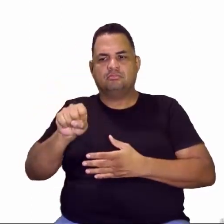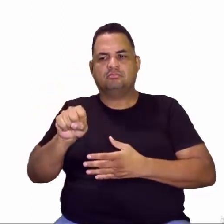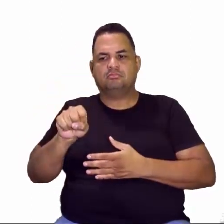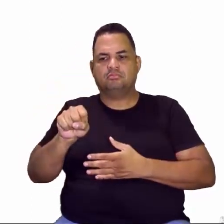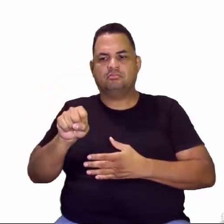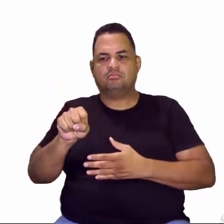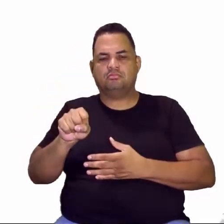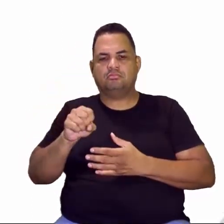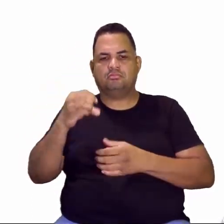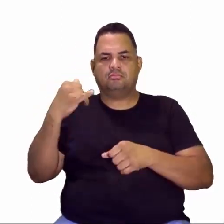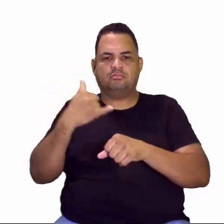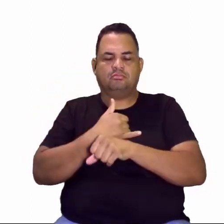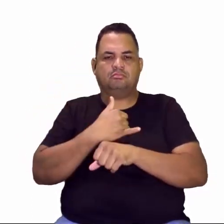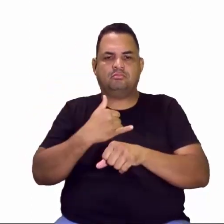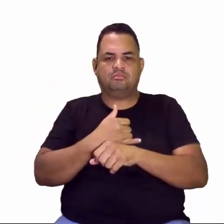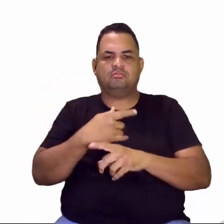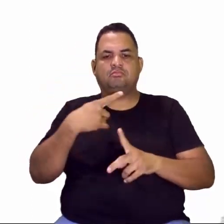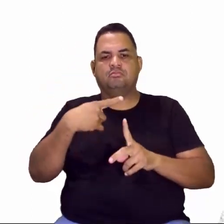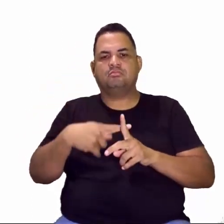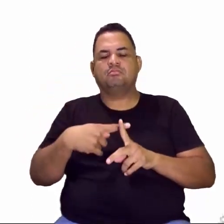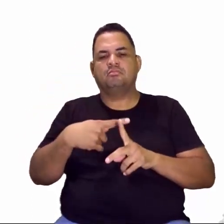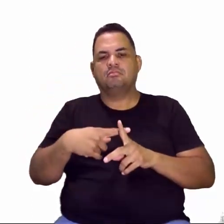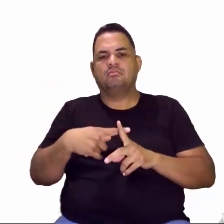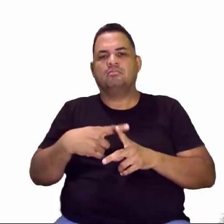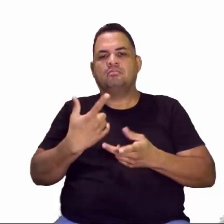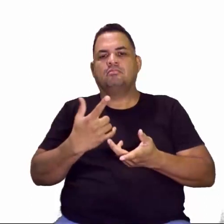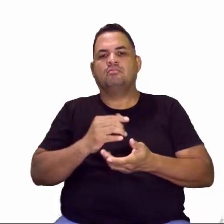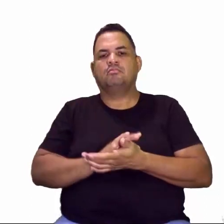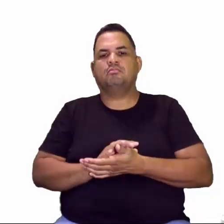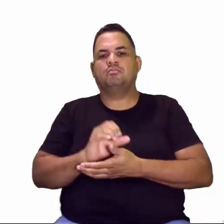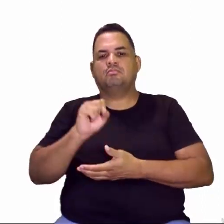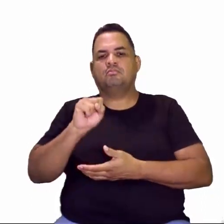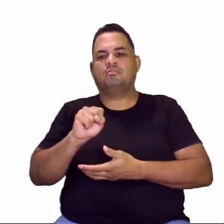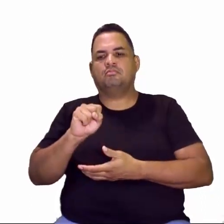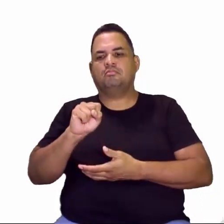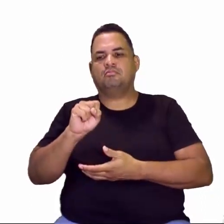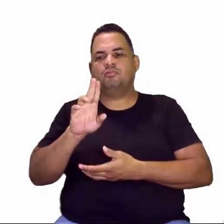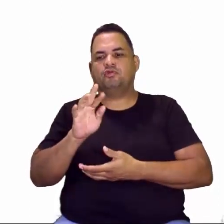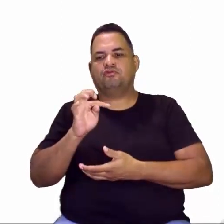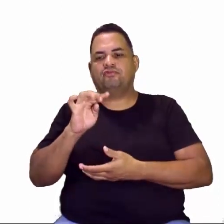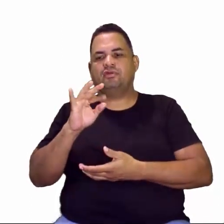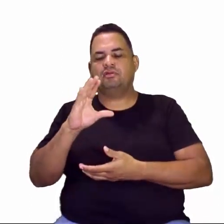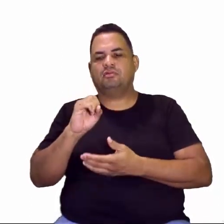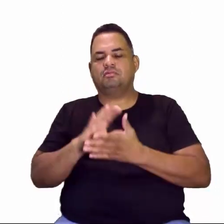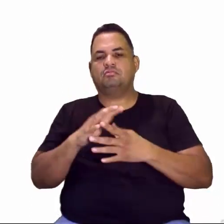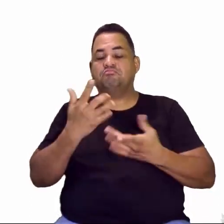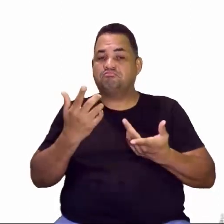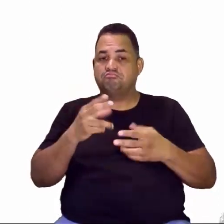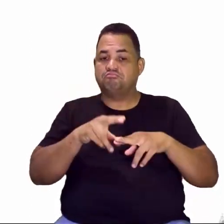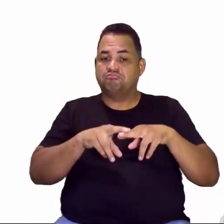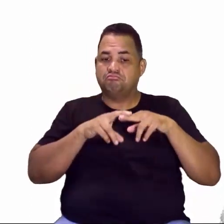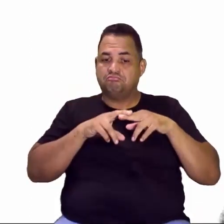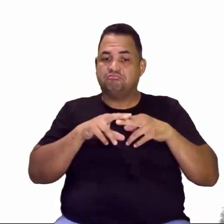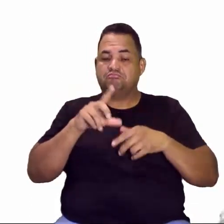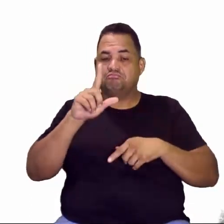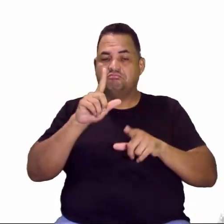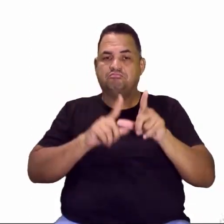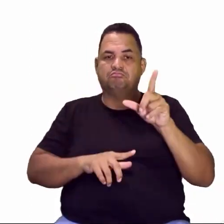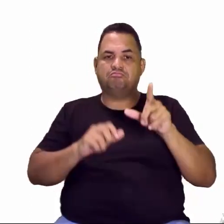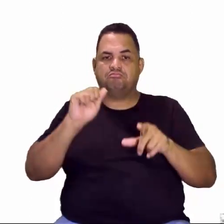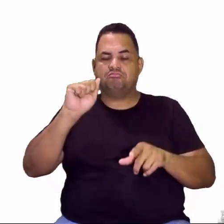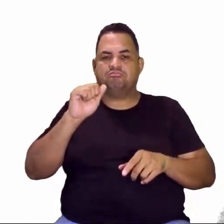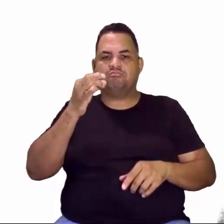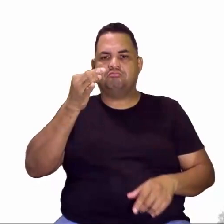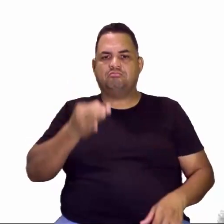MS, metal e ligado ao nosso sulfeto. Por isso que a letra A está correta.